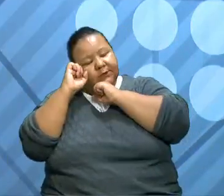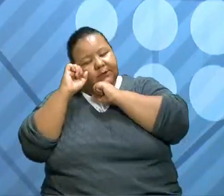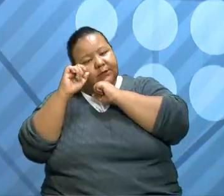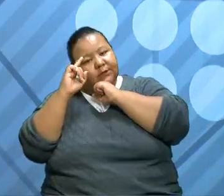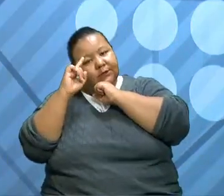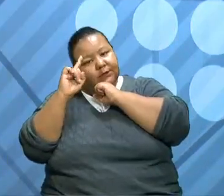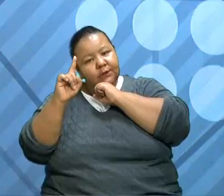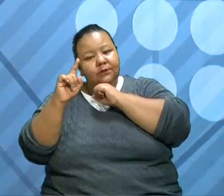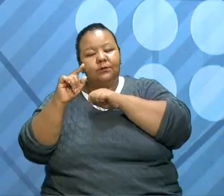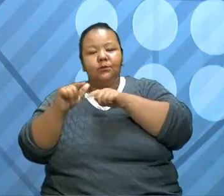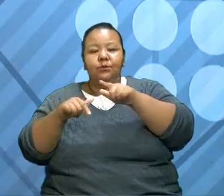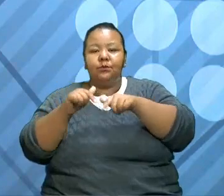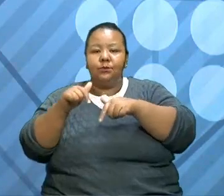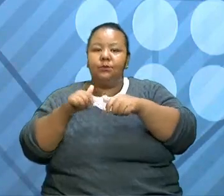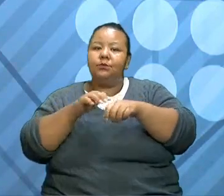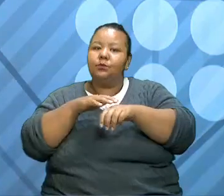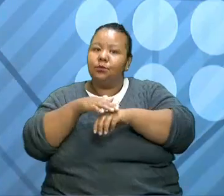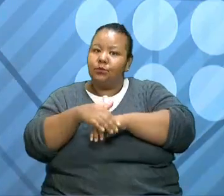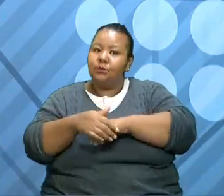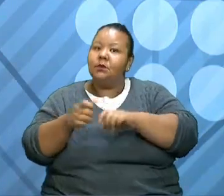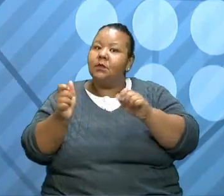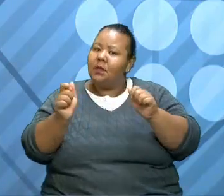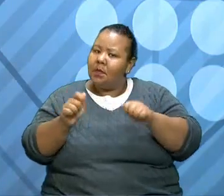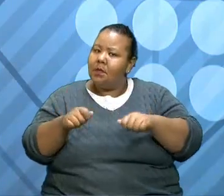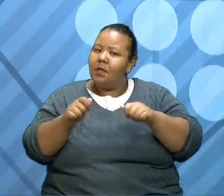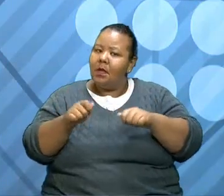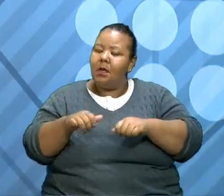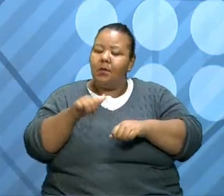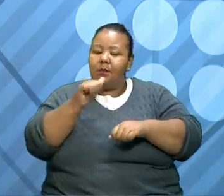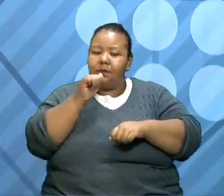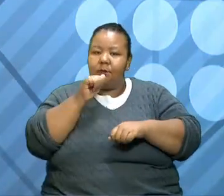essa possibilidade. Por que não? Por que falar assim, olha,